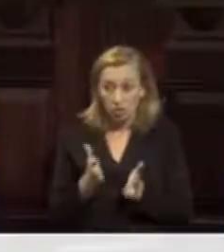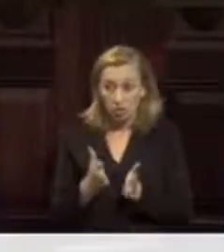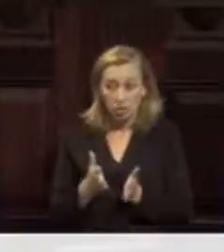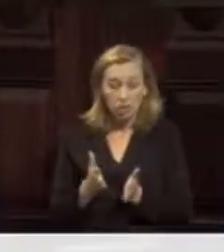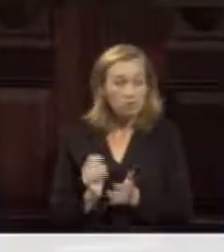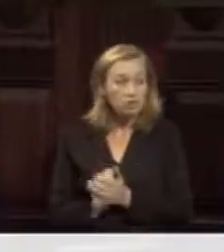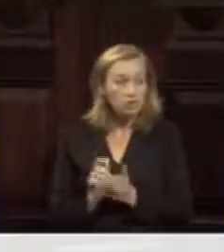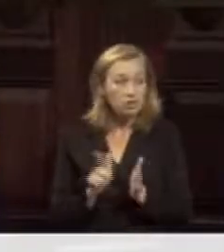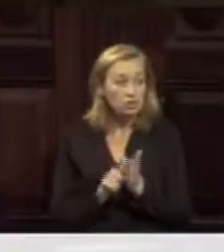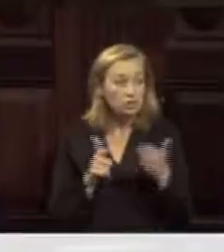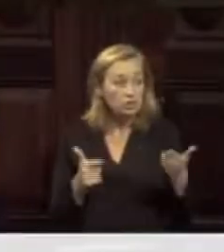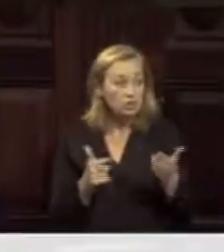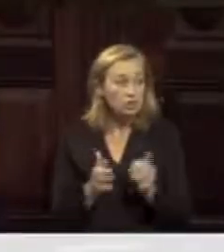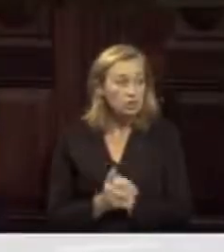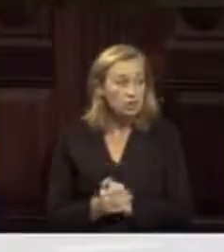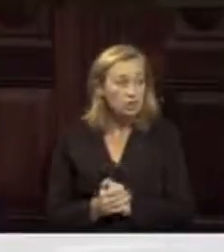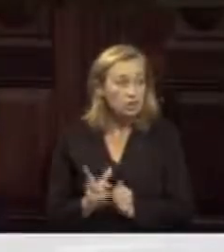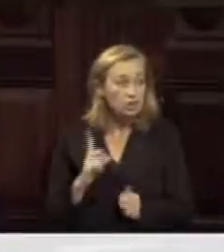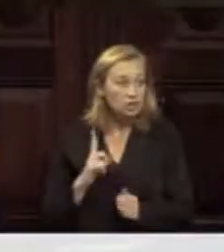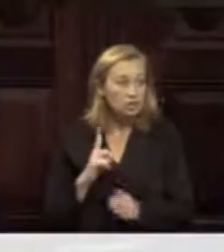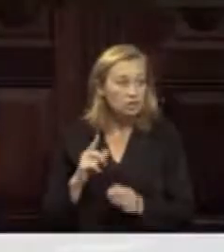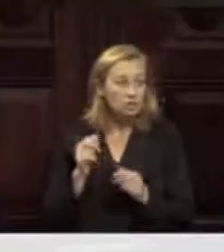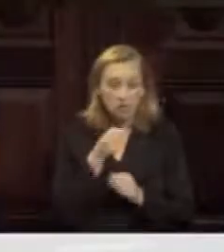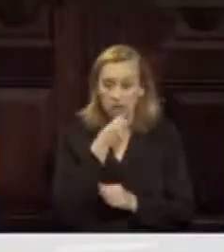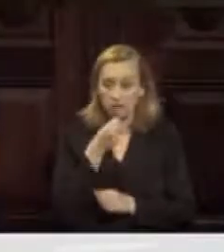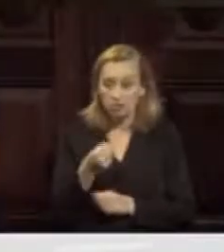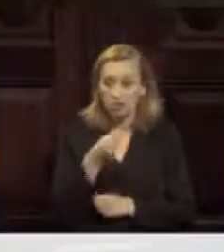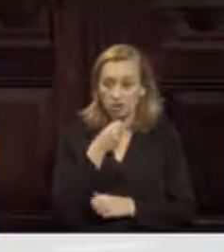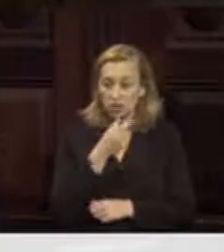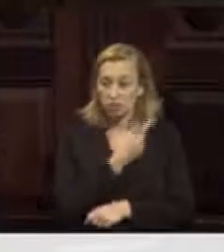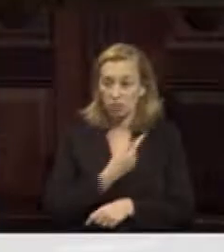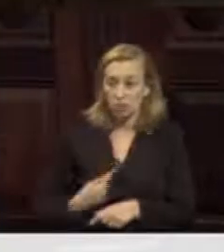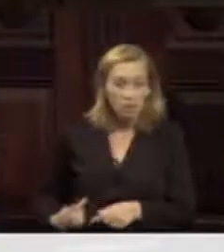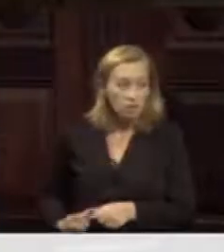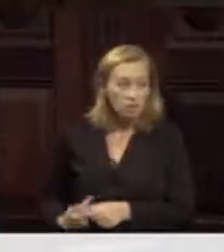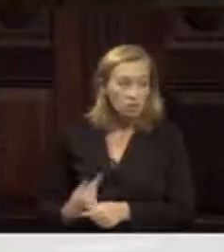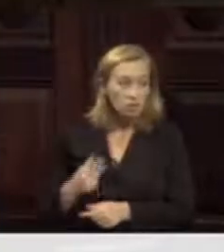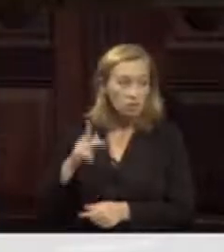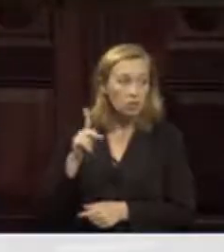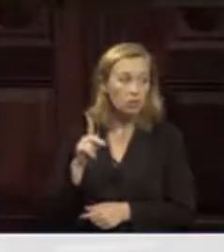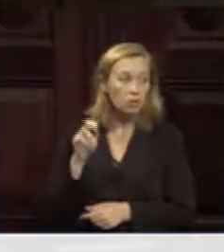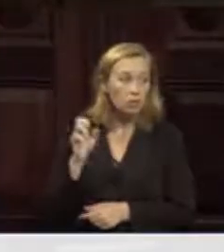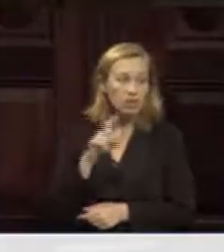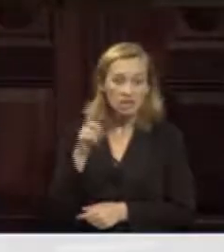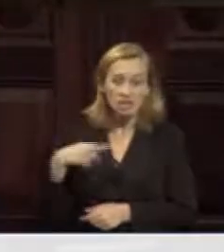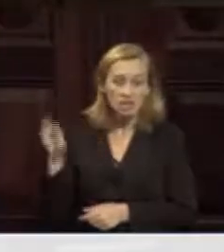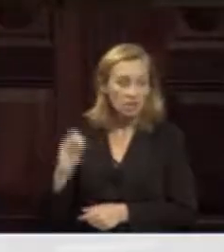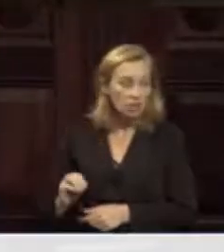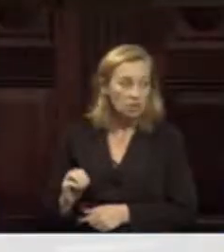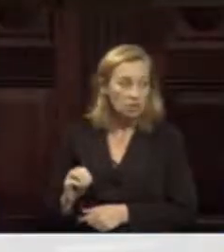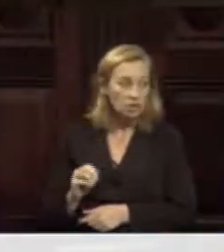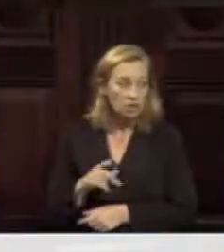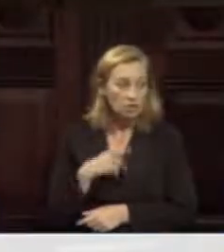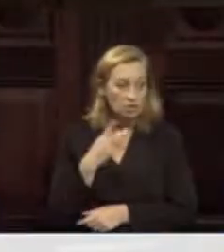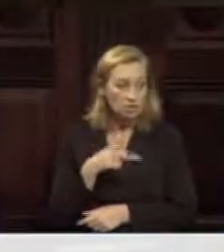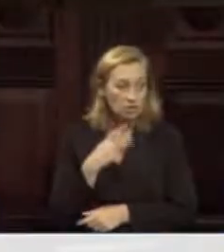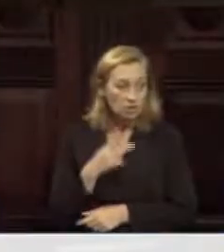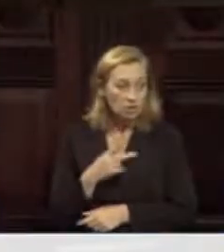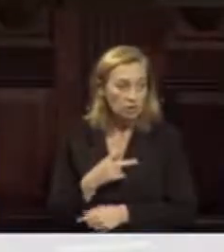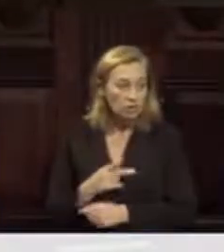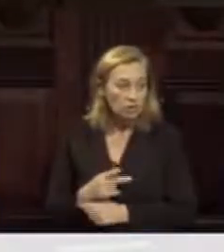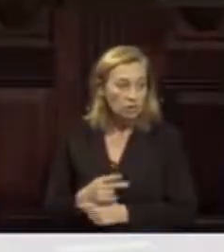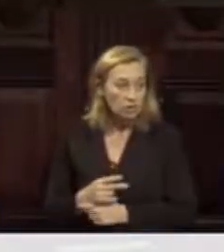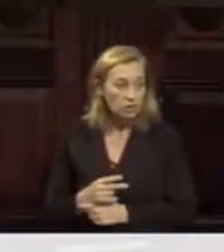dos jornais, há uma entrevista do governador Pezão, que diz assim, que com esse 1